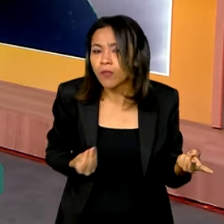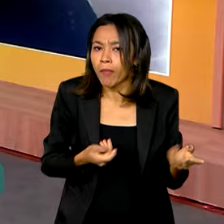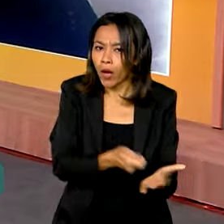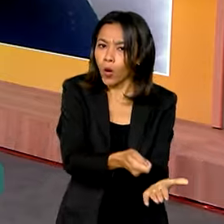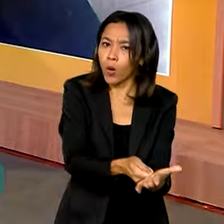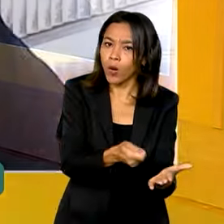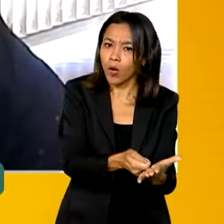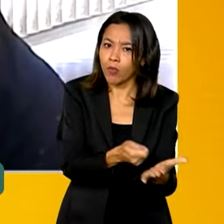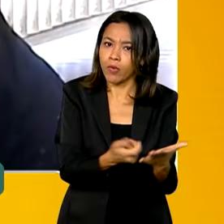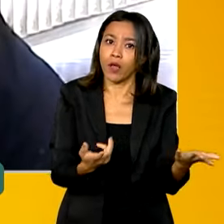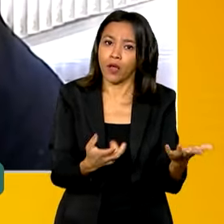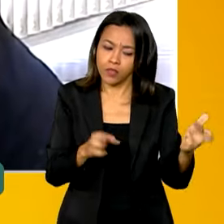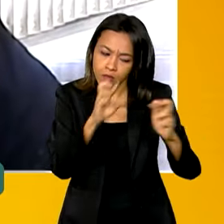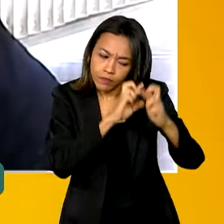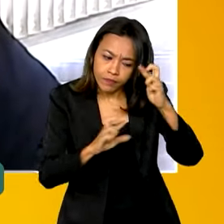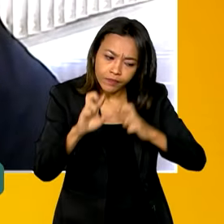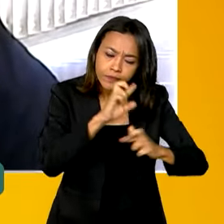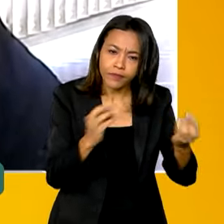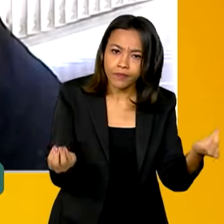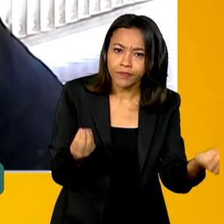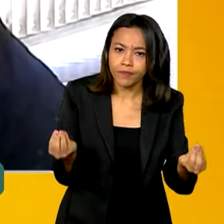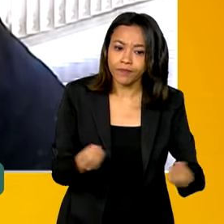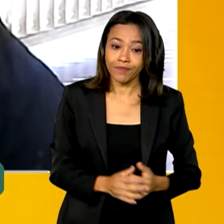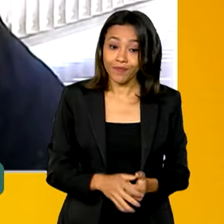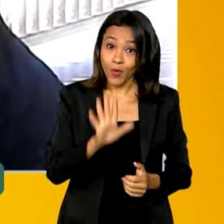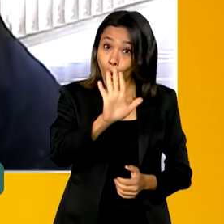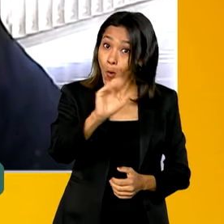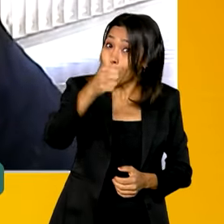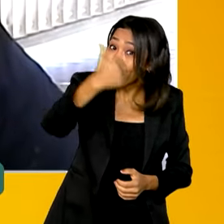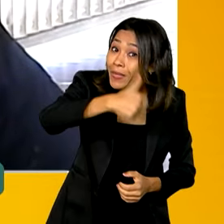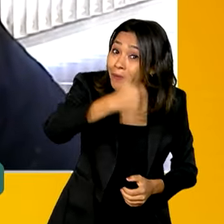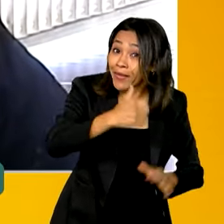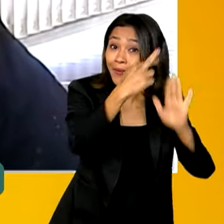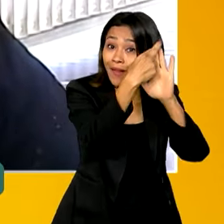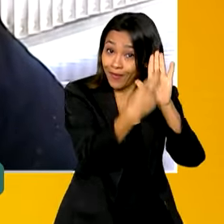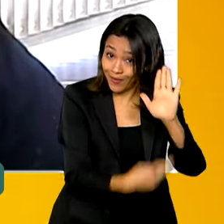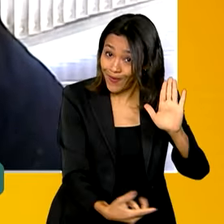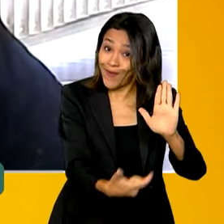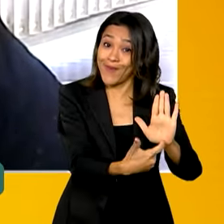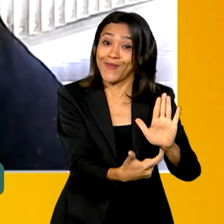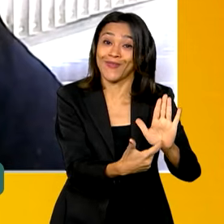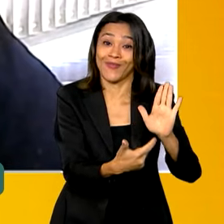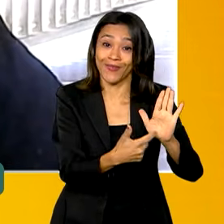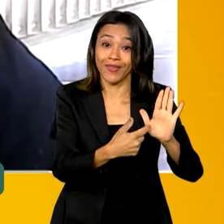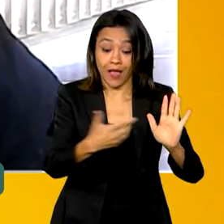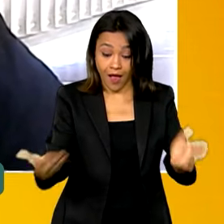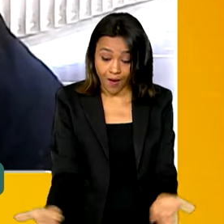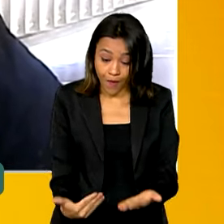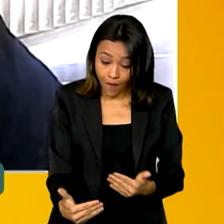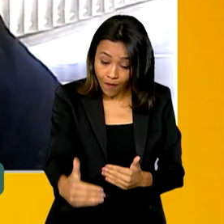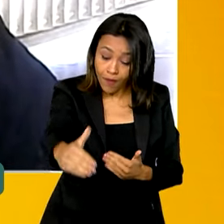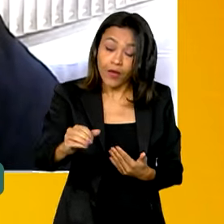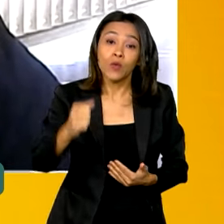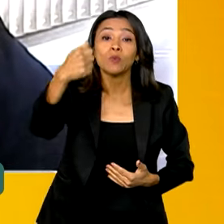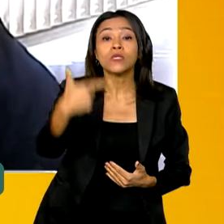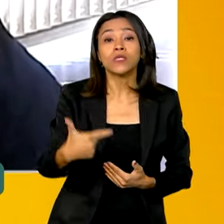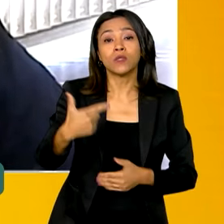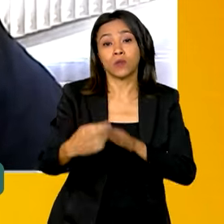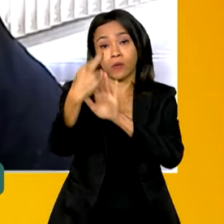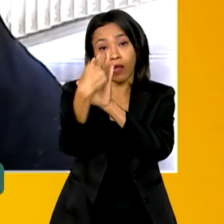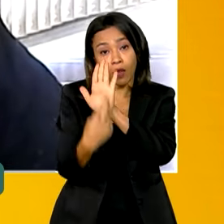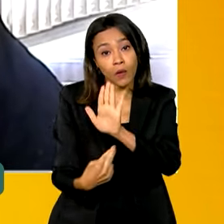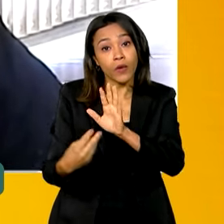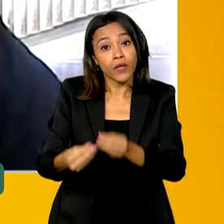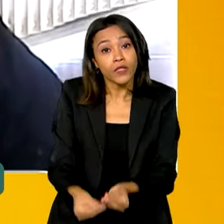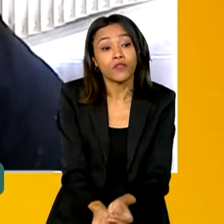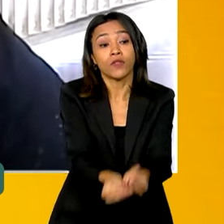fiscalização? Olha, a gente só divulgou o primeiro e está agora produzindo o segundo, que nós vamos disponibilizar para as